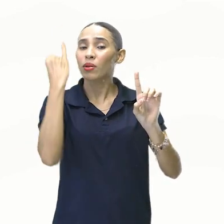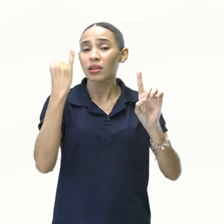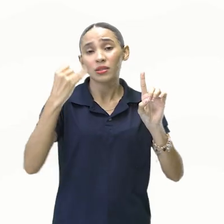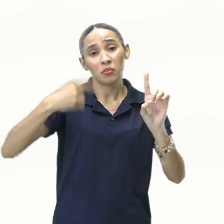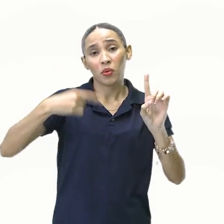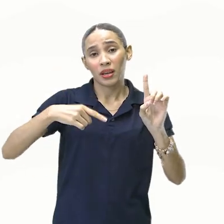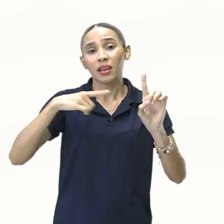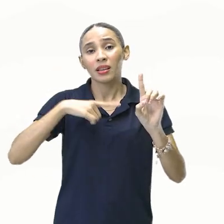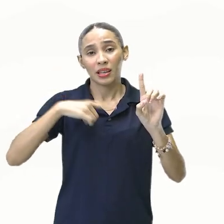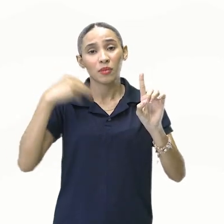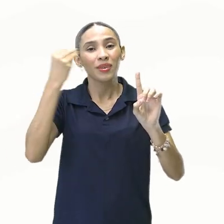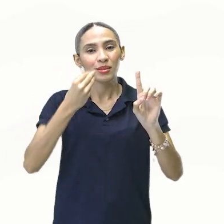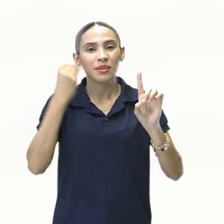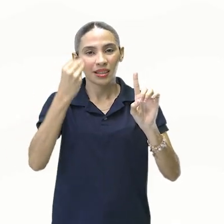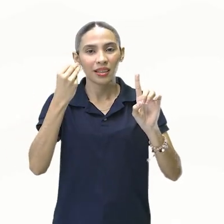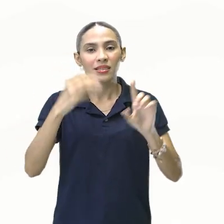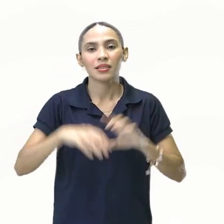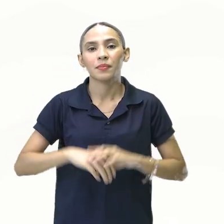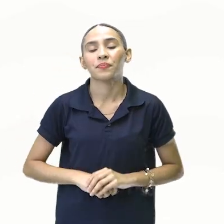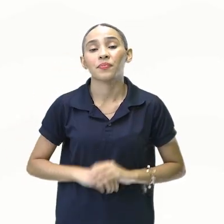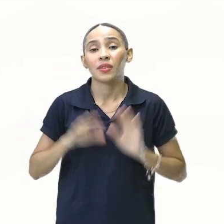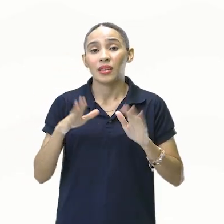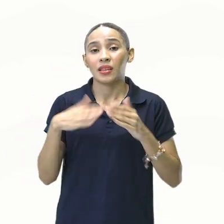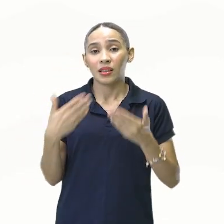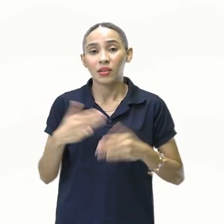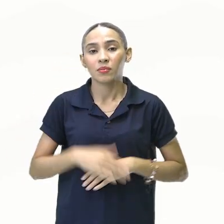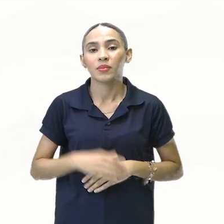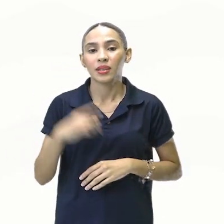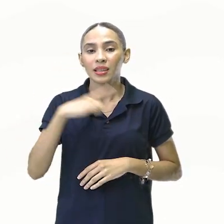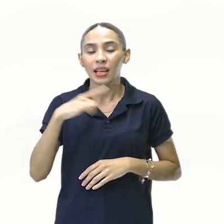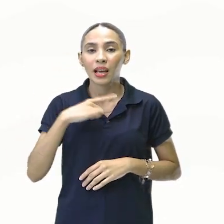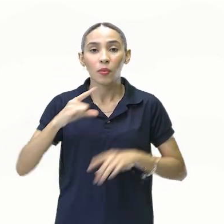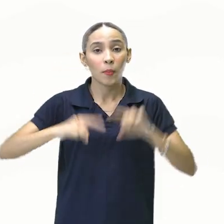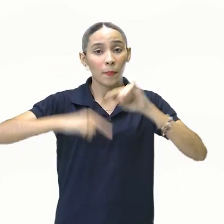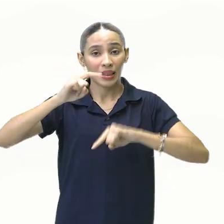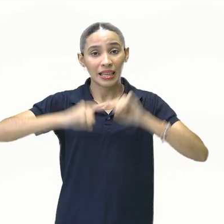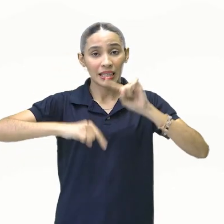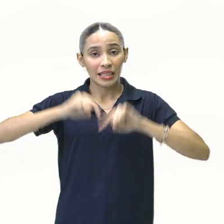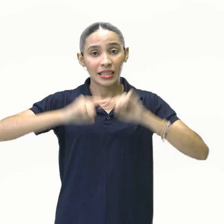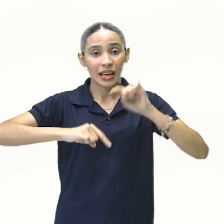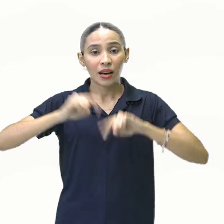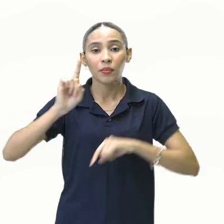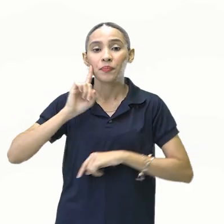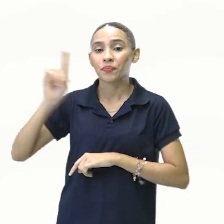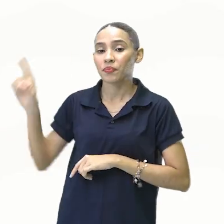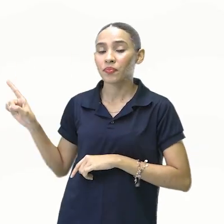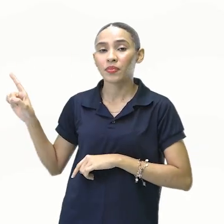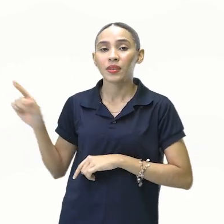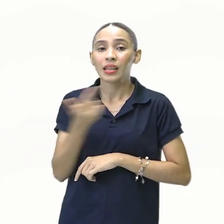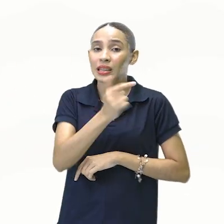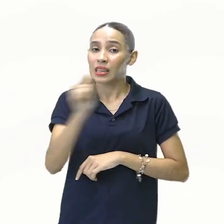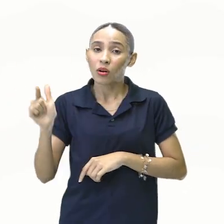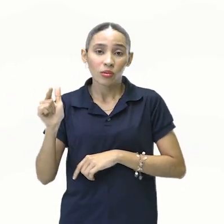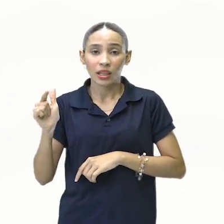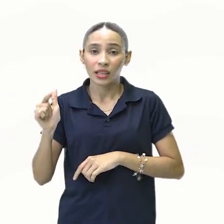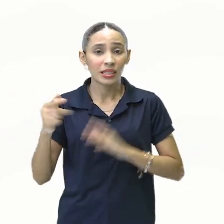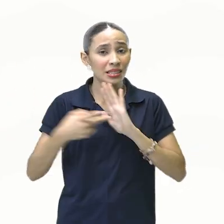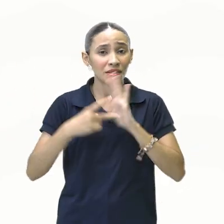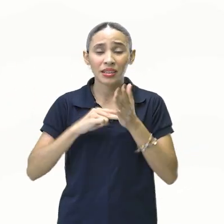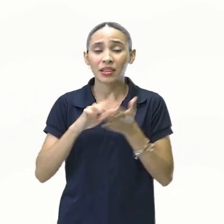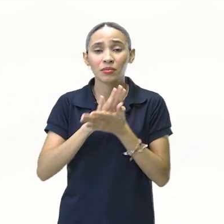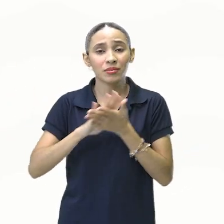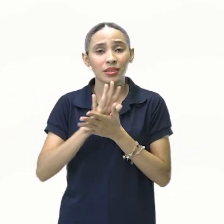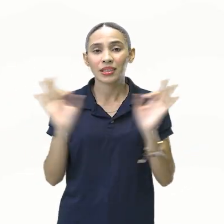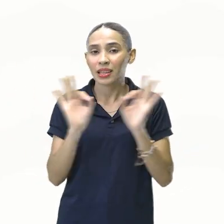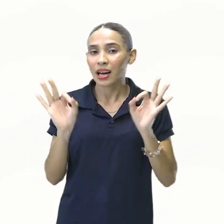porque ela tem uma experiência. Então, tem um objeto e ele não tem significado nenhum,